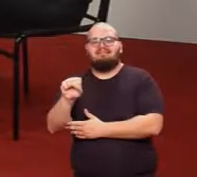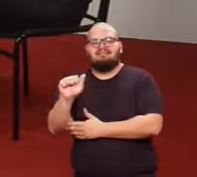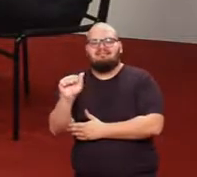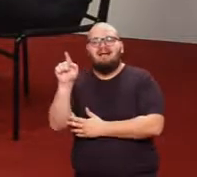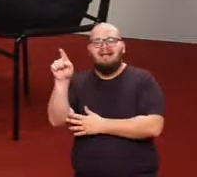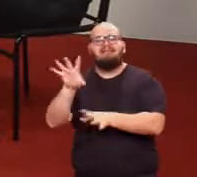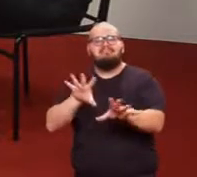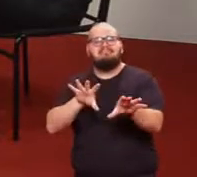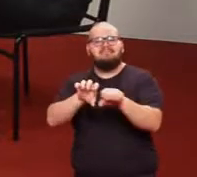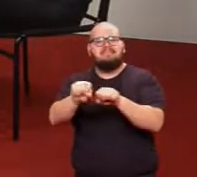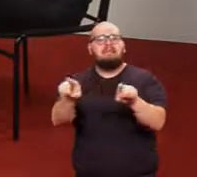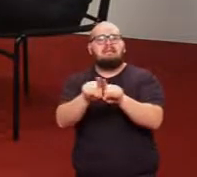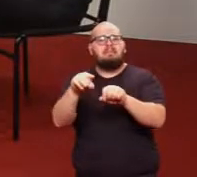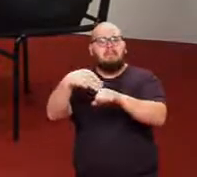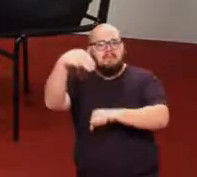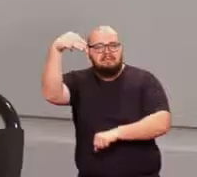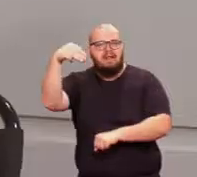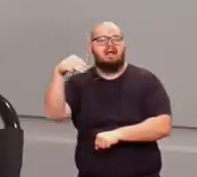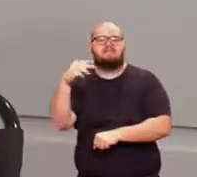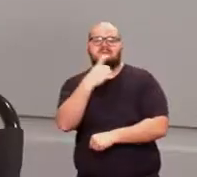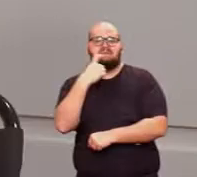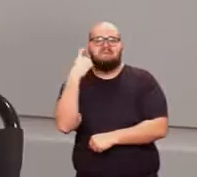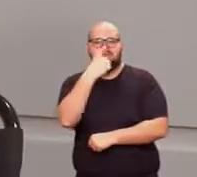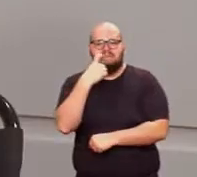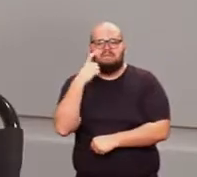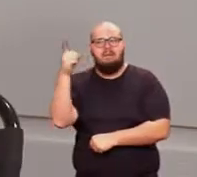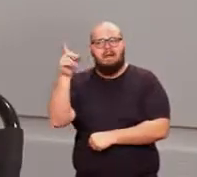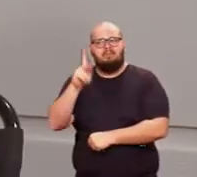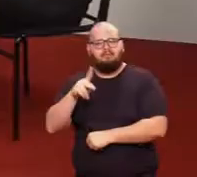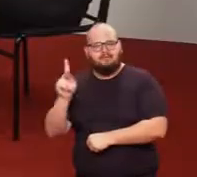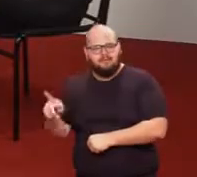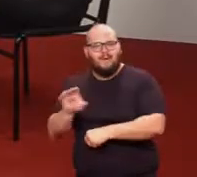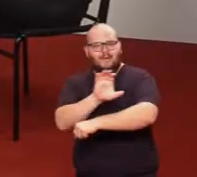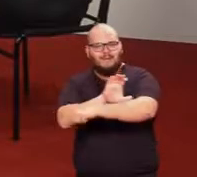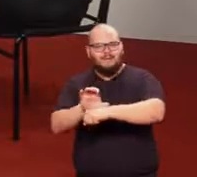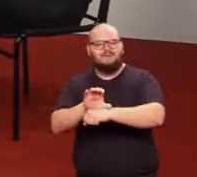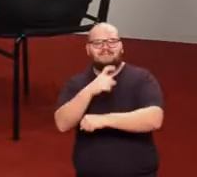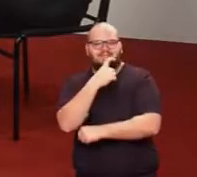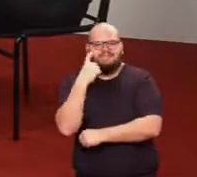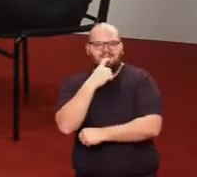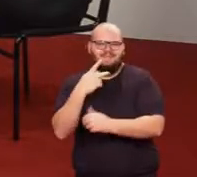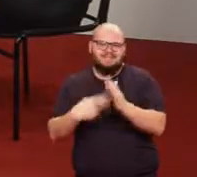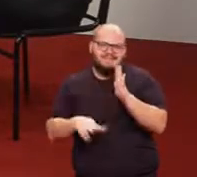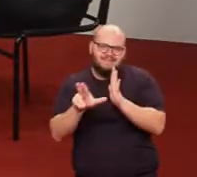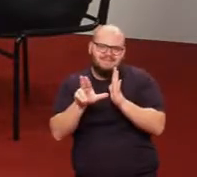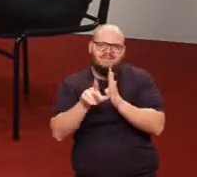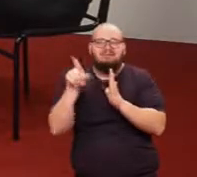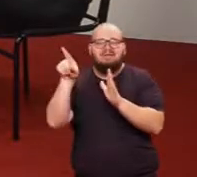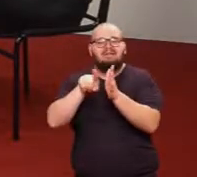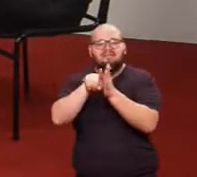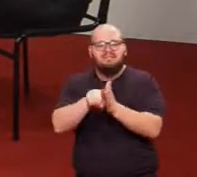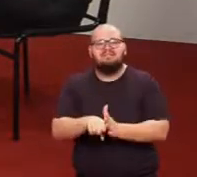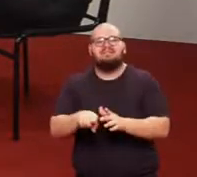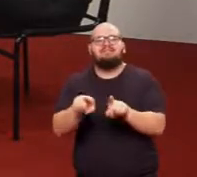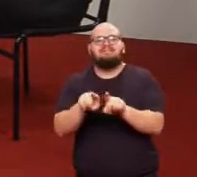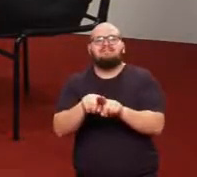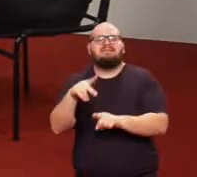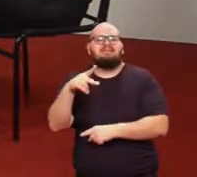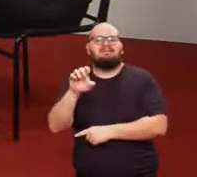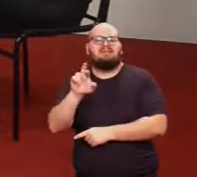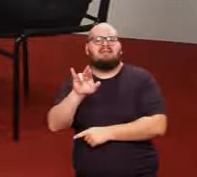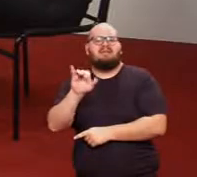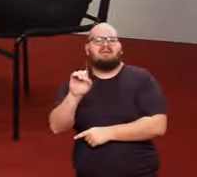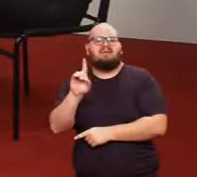Rossi, que tem graduação e mestrado em odontologia, é docente do curso de odonto da Ubra e pesquisa temas